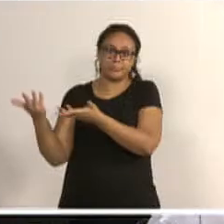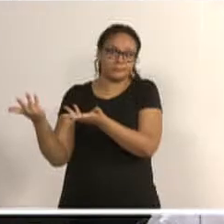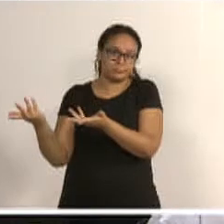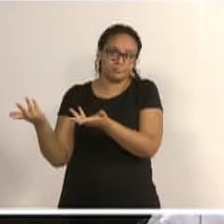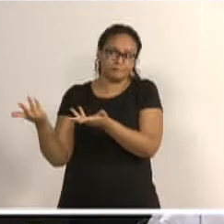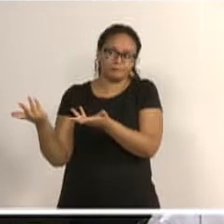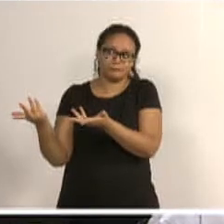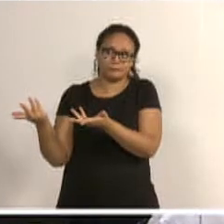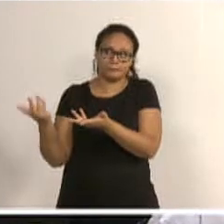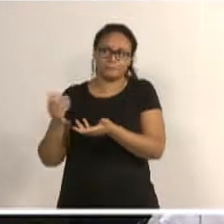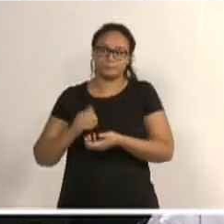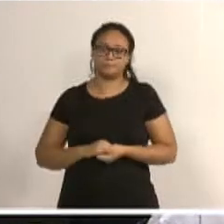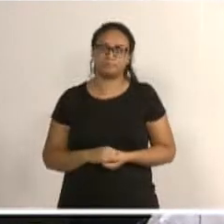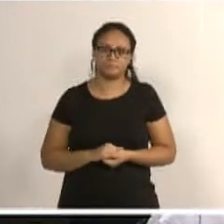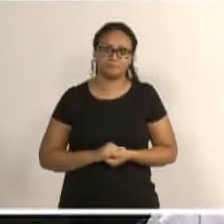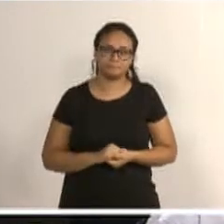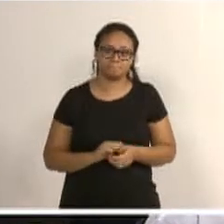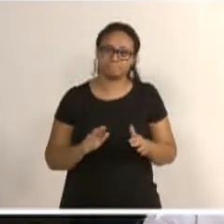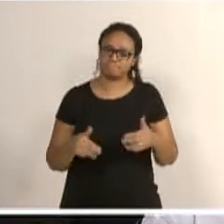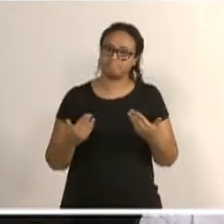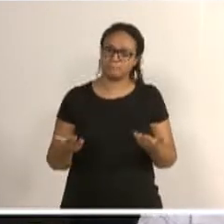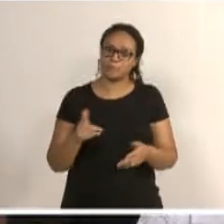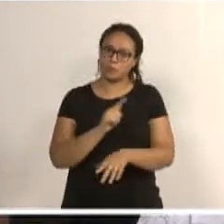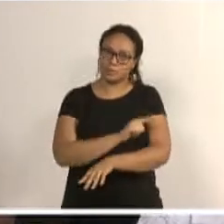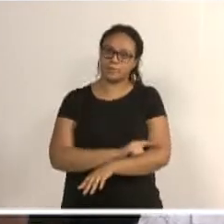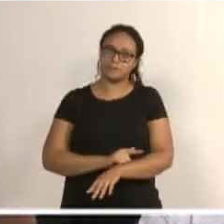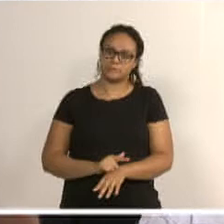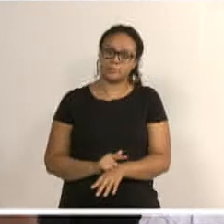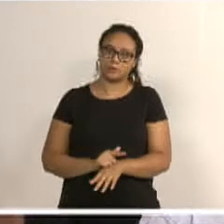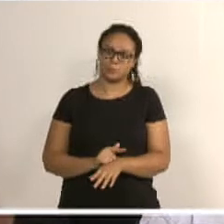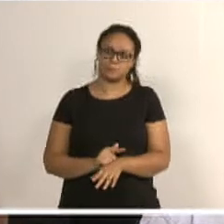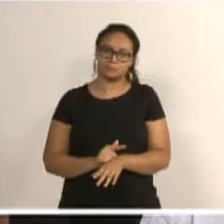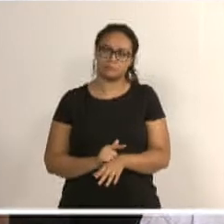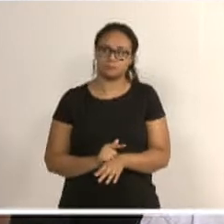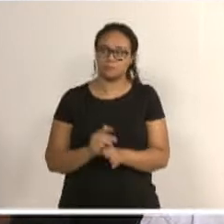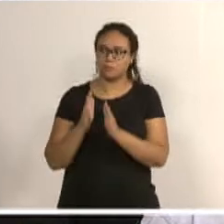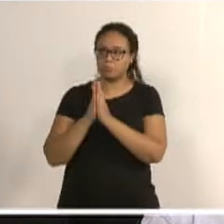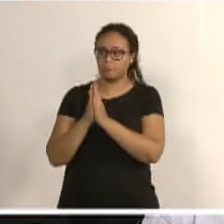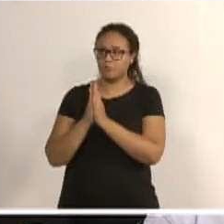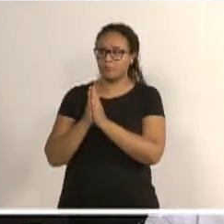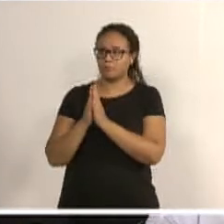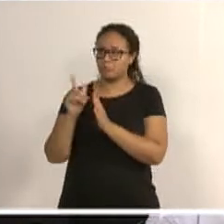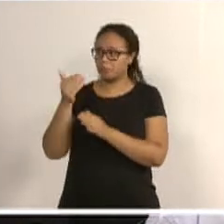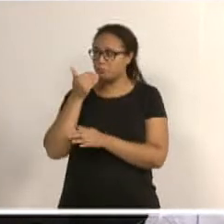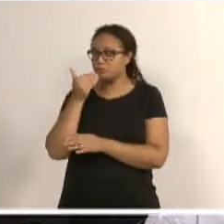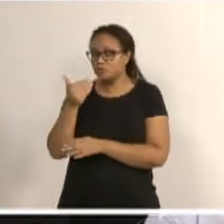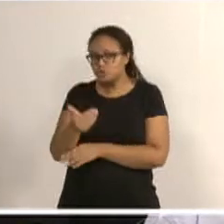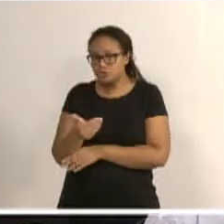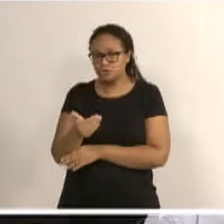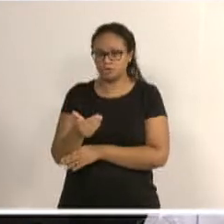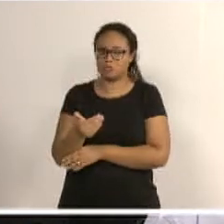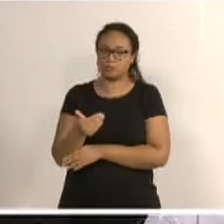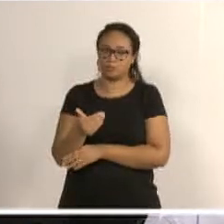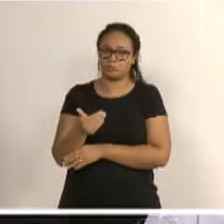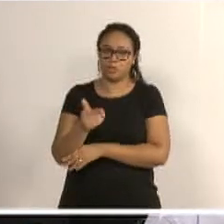Ok. Então eu gostaria, da mesma educação que o senhor pediu, de não